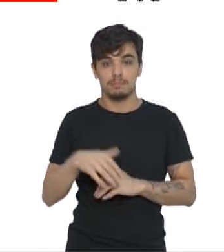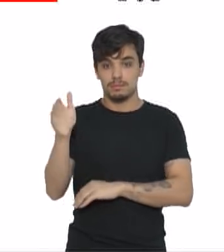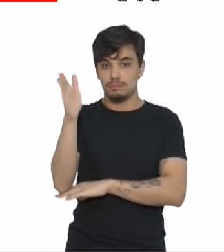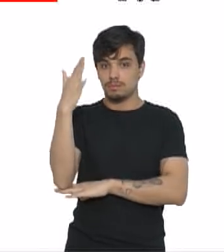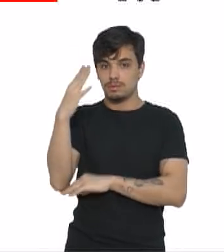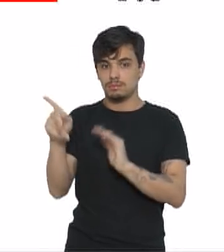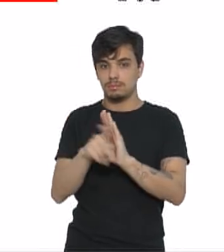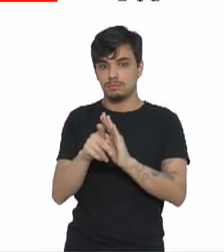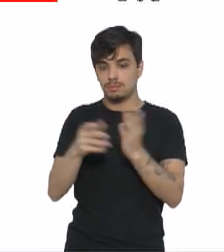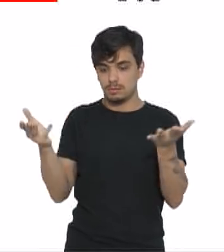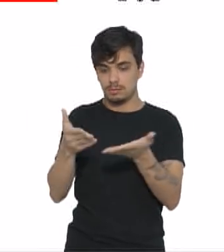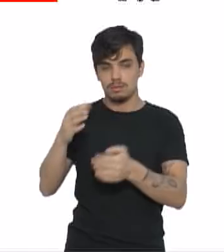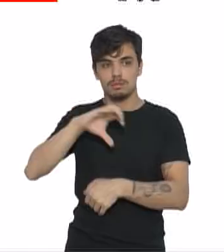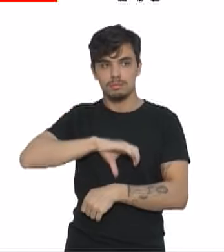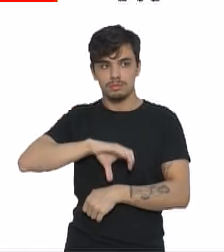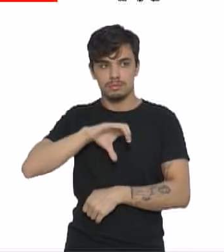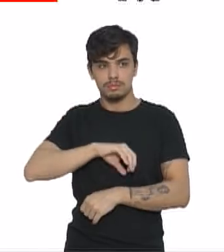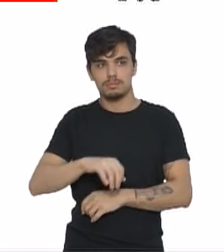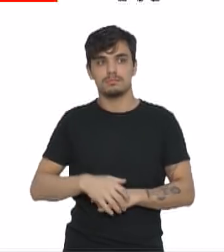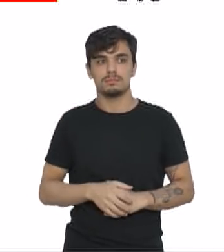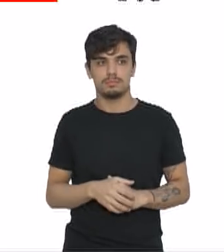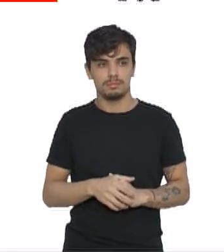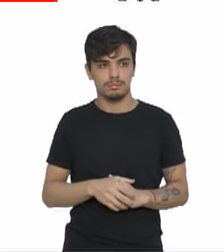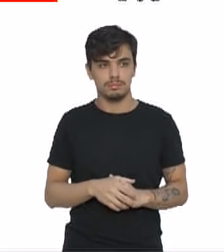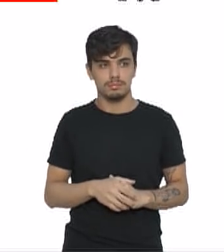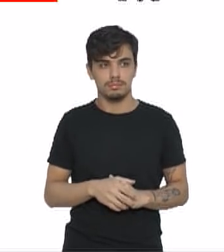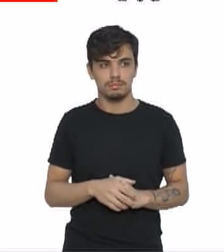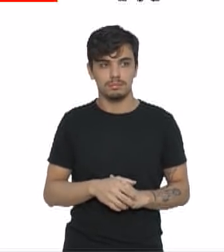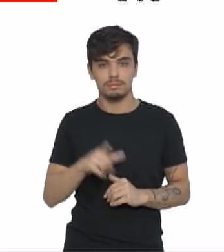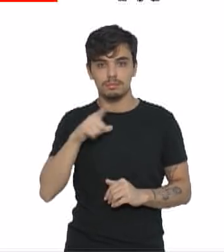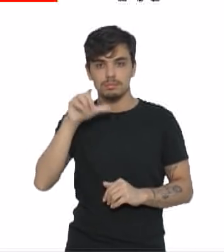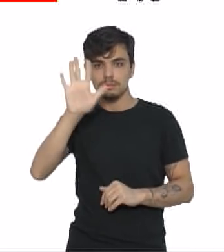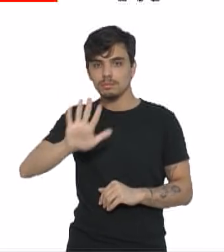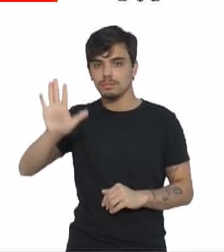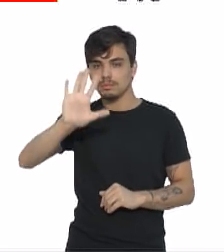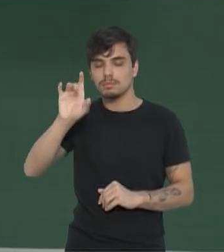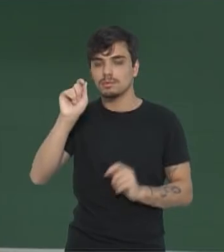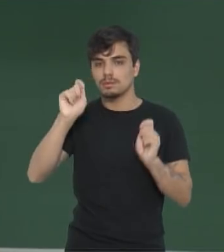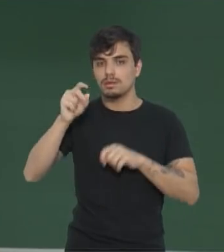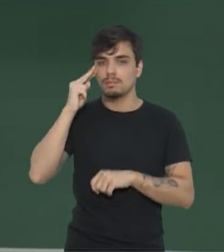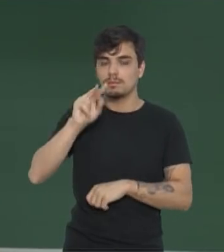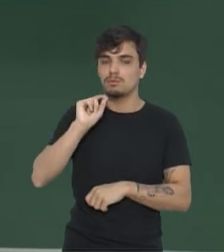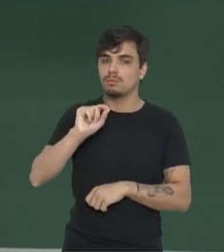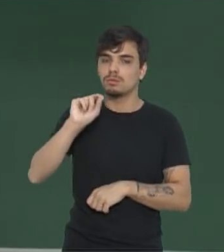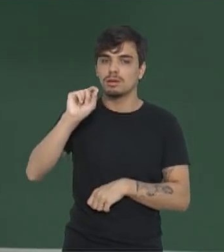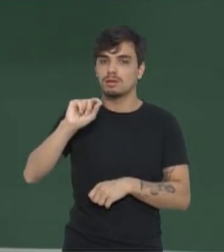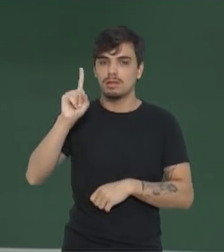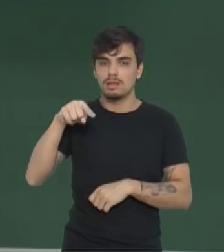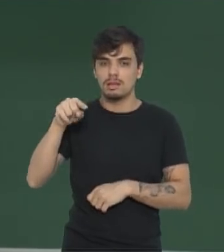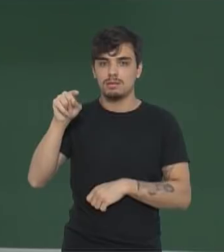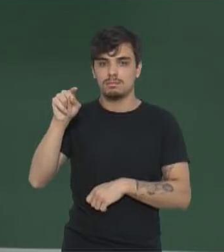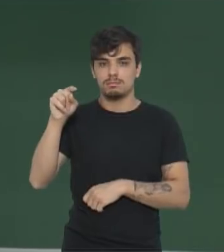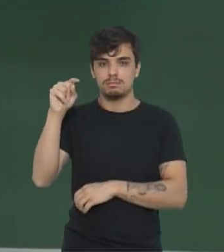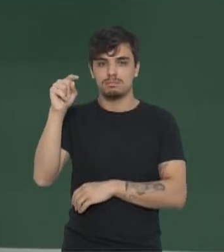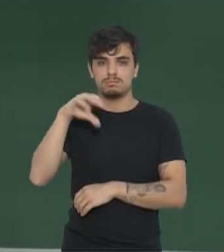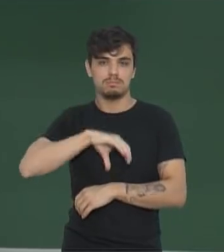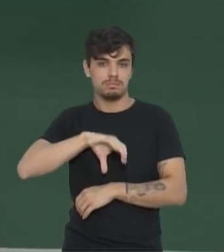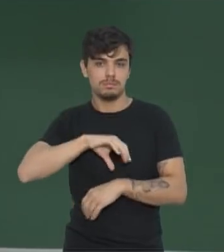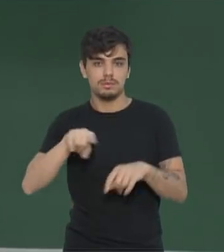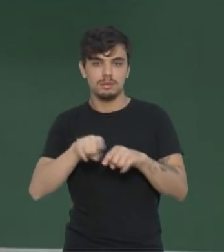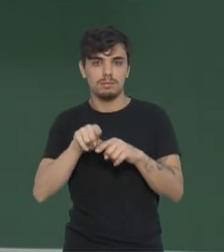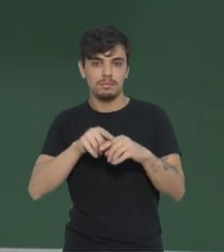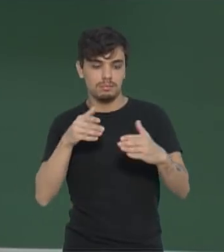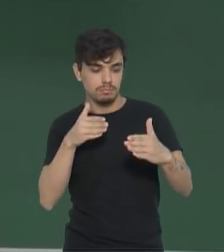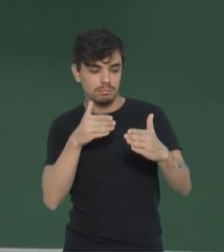de Portugal, né? Aqui no mapa você consegue ver o que é Portugal, né? Fronteira com a Espanha